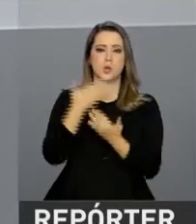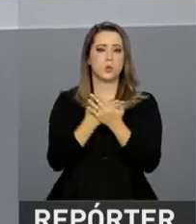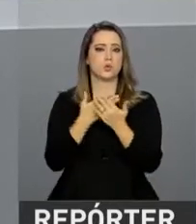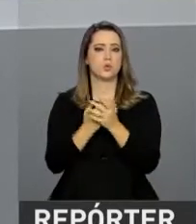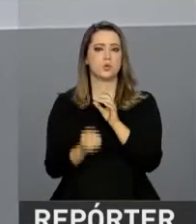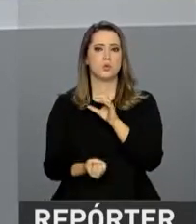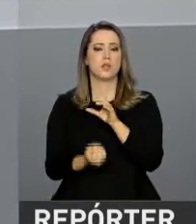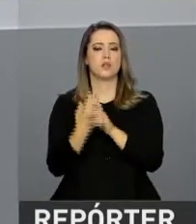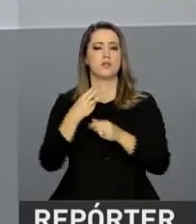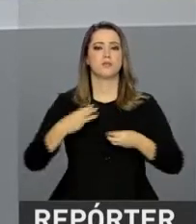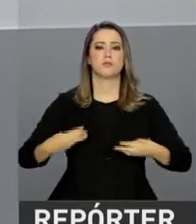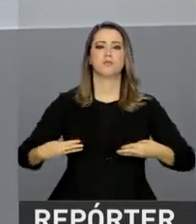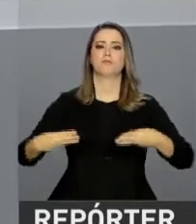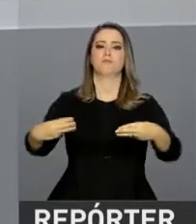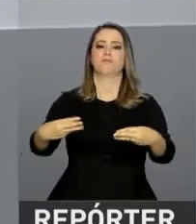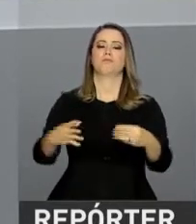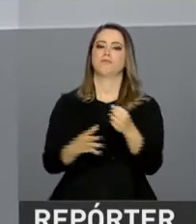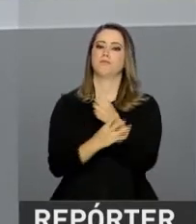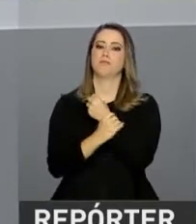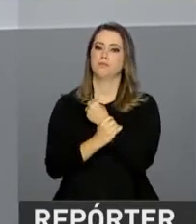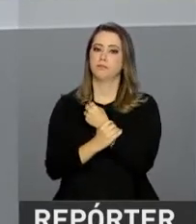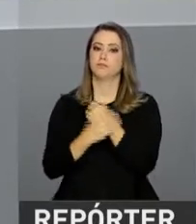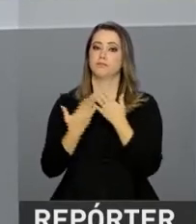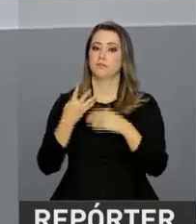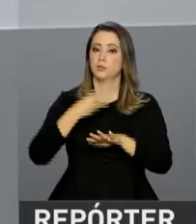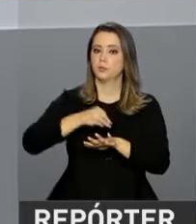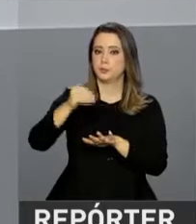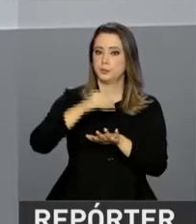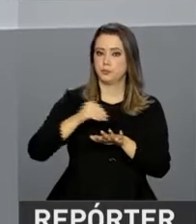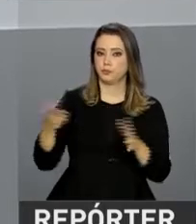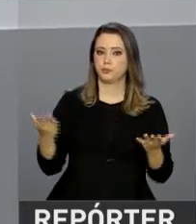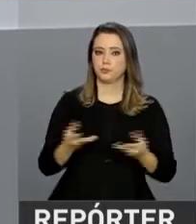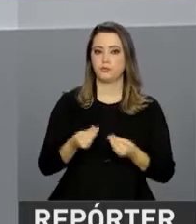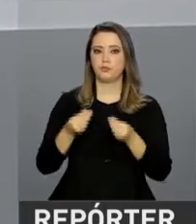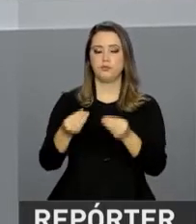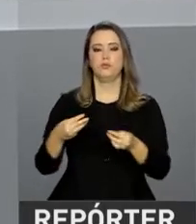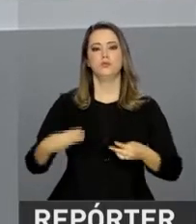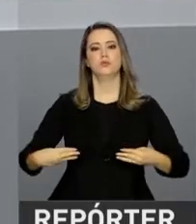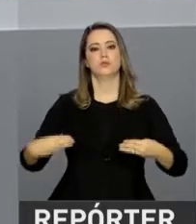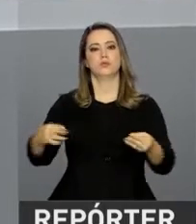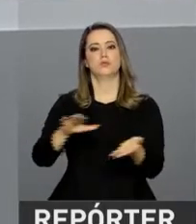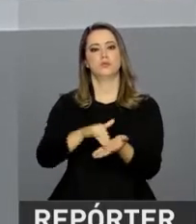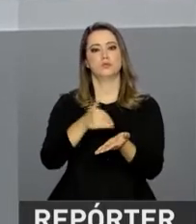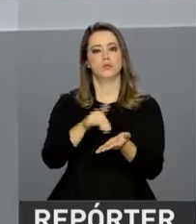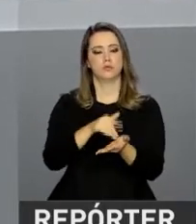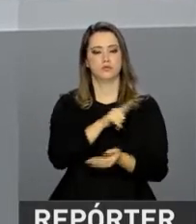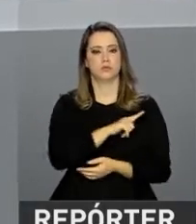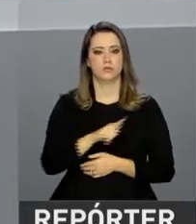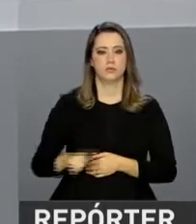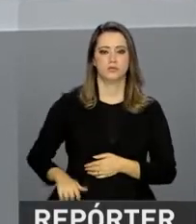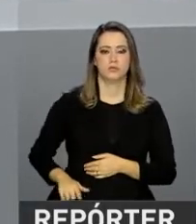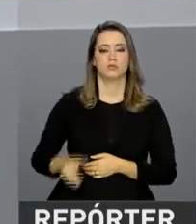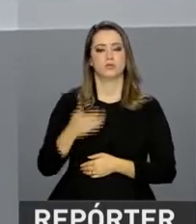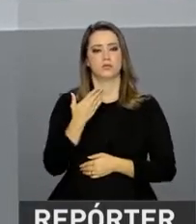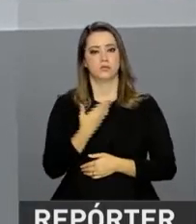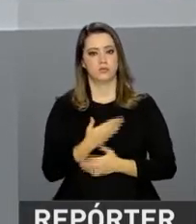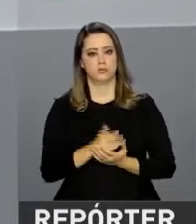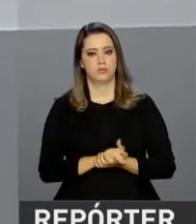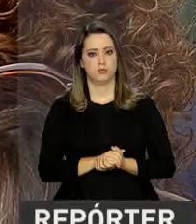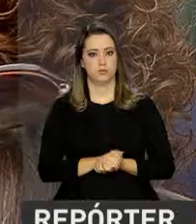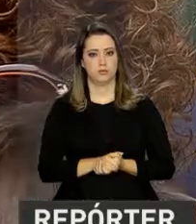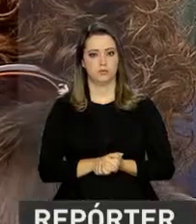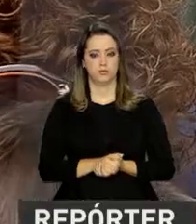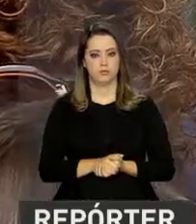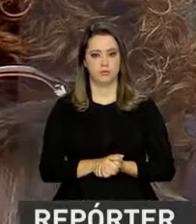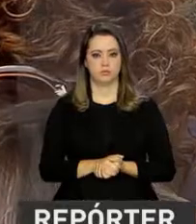um ministério extraordinário da segurança a informação foi dada hoje pelo ministro da secretaria de governo carlos marun